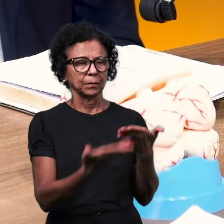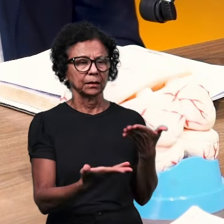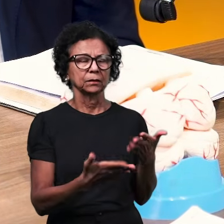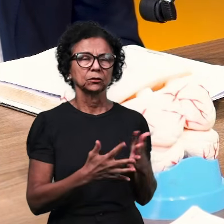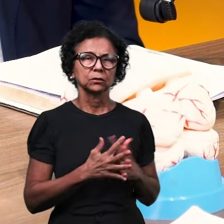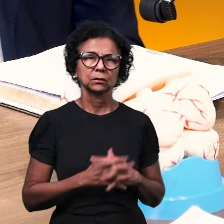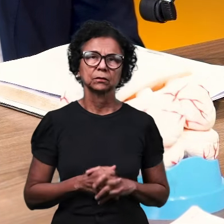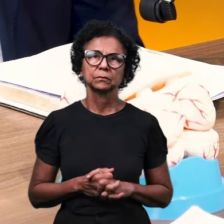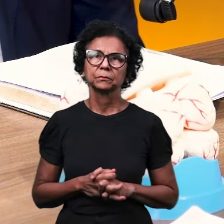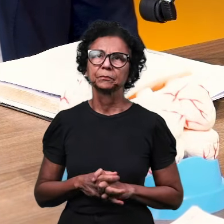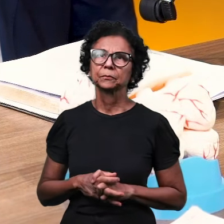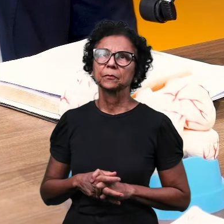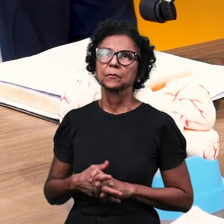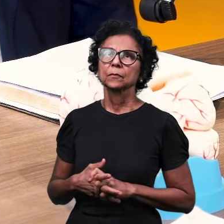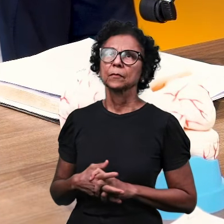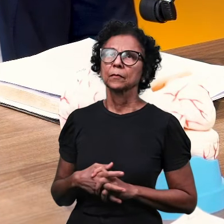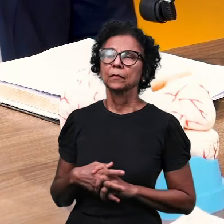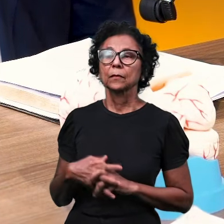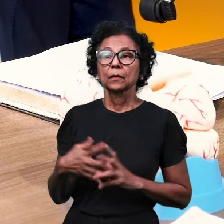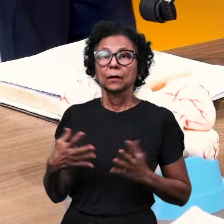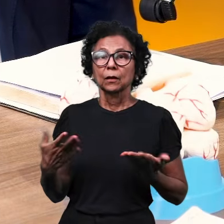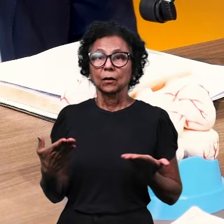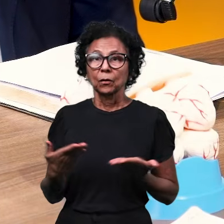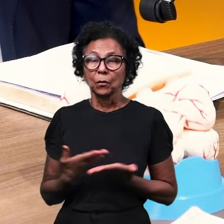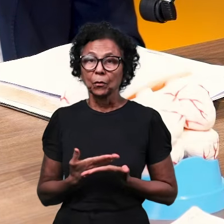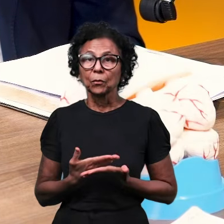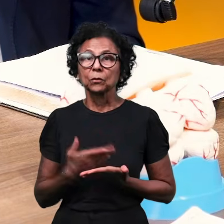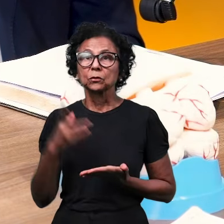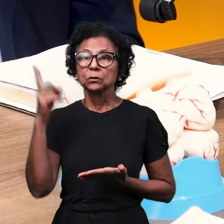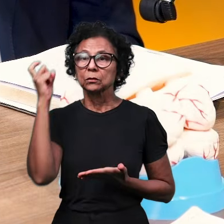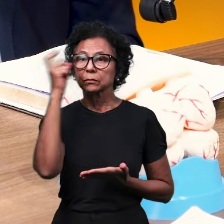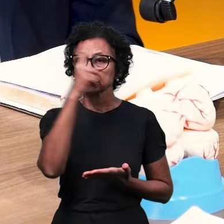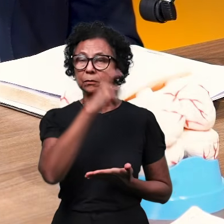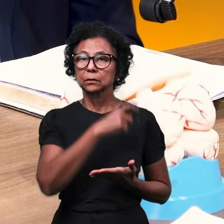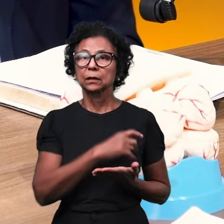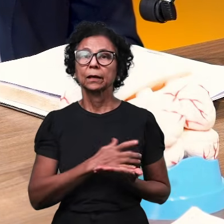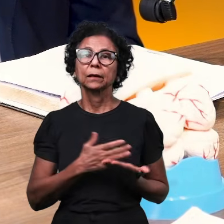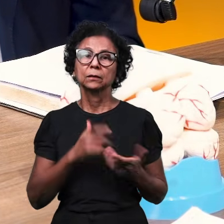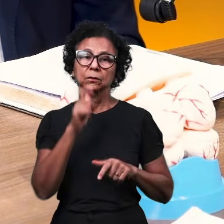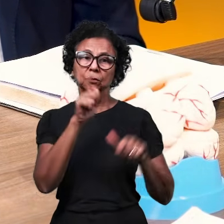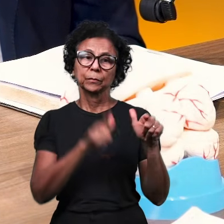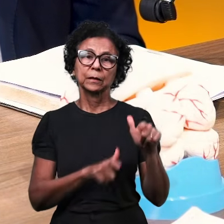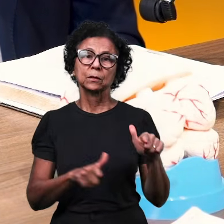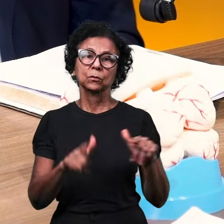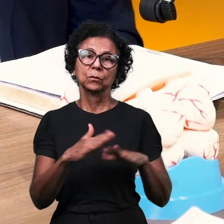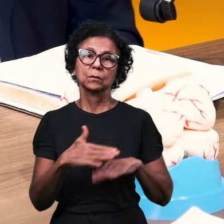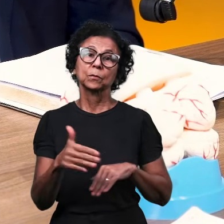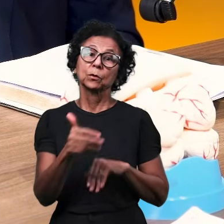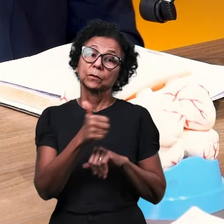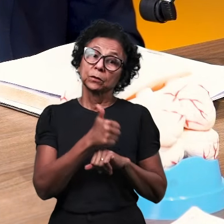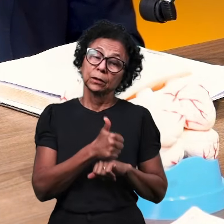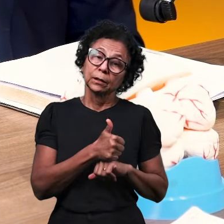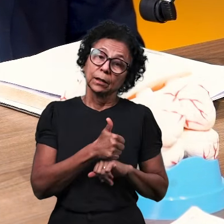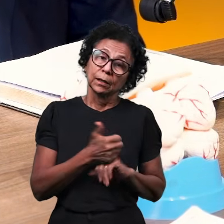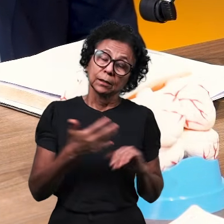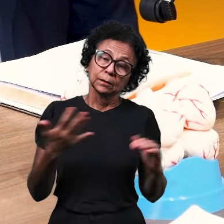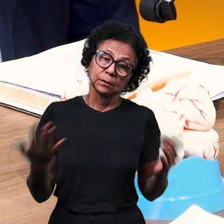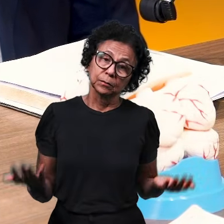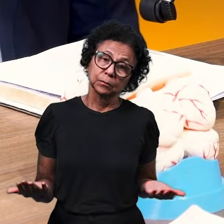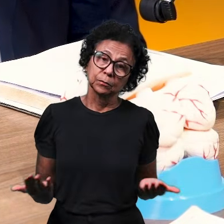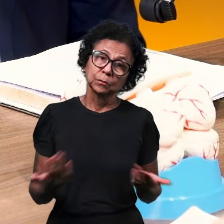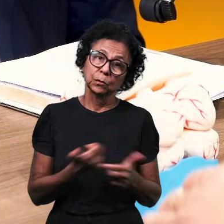a dificuldade hoje que você tem de mão de obra por conta de questões que nós não entraremos aqui, que